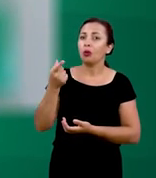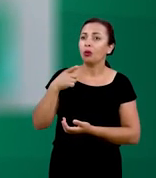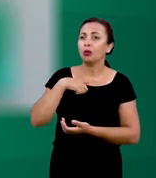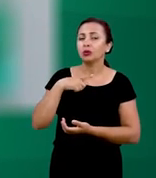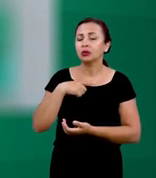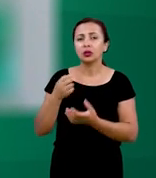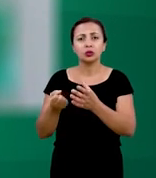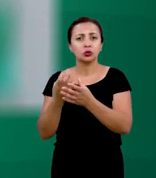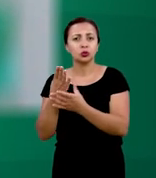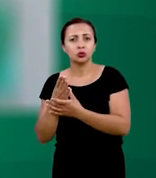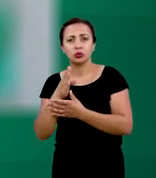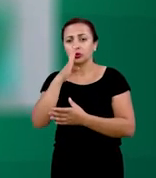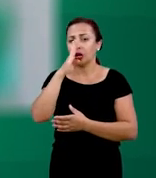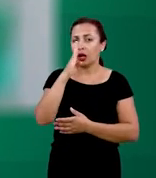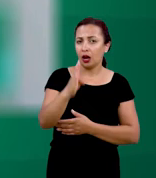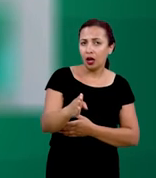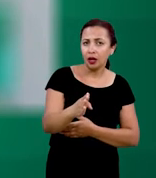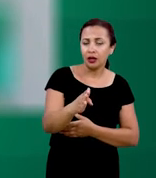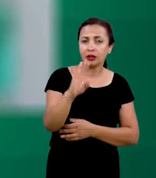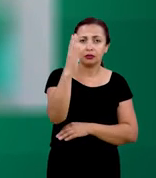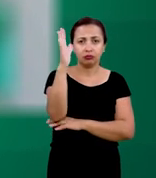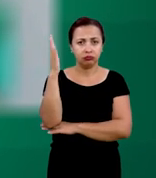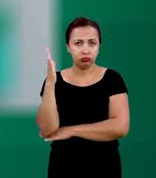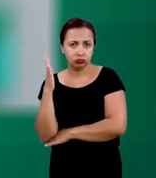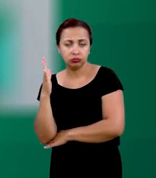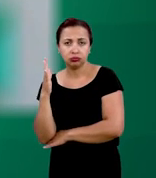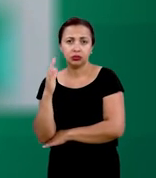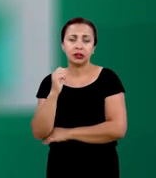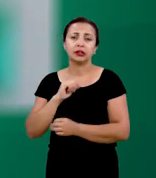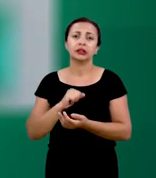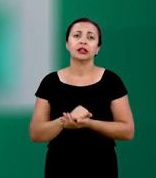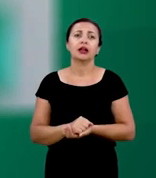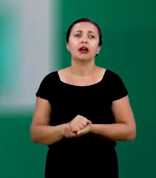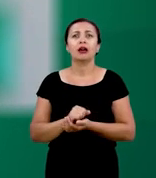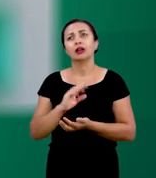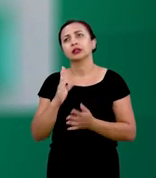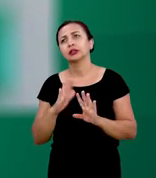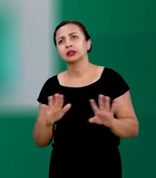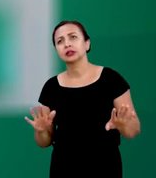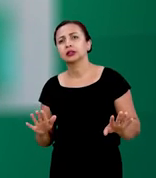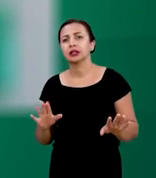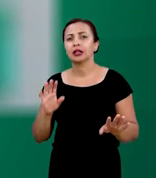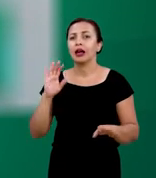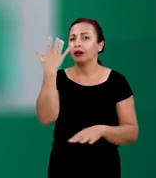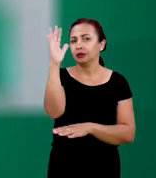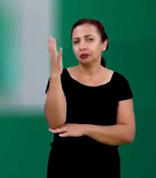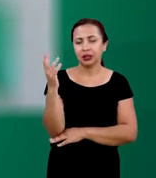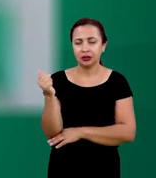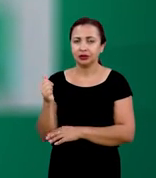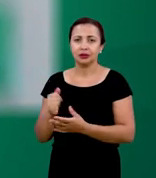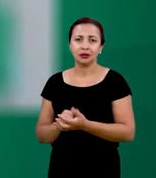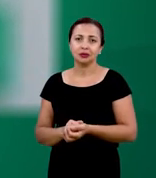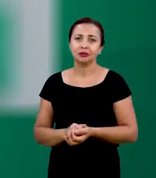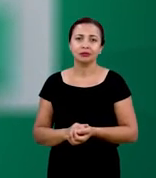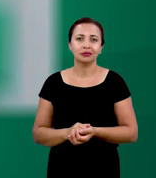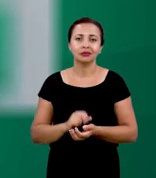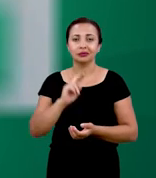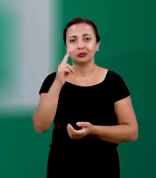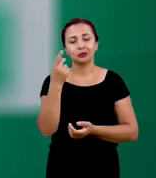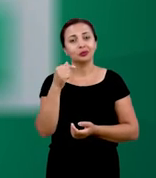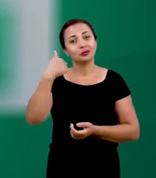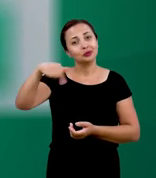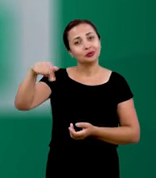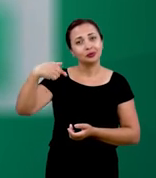ou de origem direta de plantas, ou seja, eles são das plantas, ou